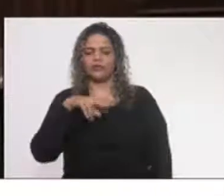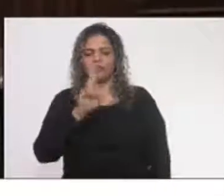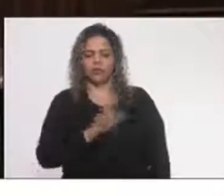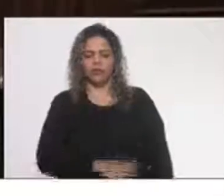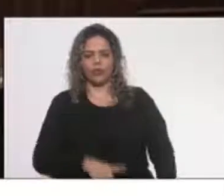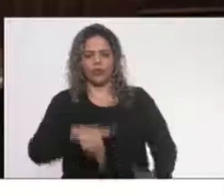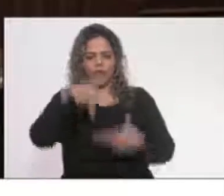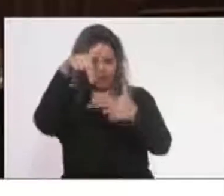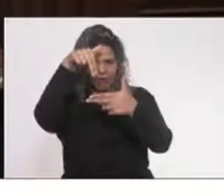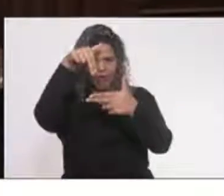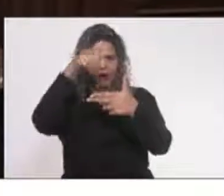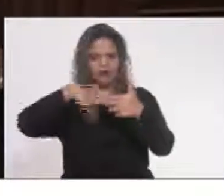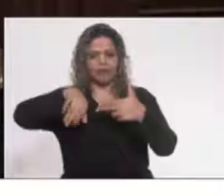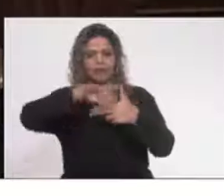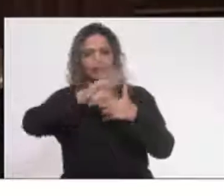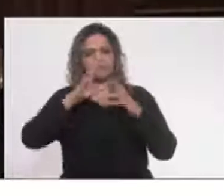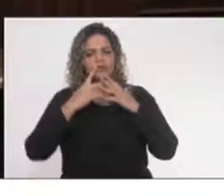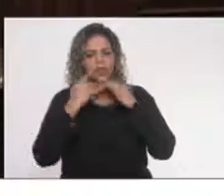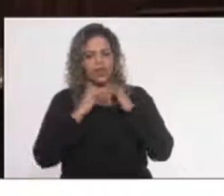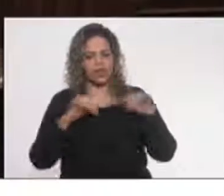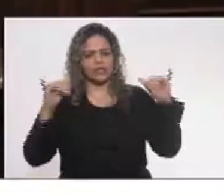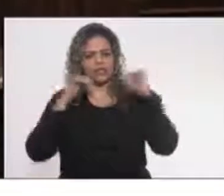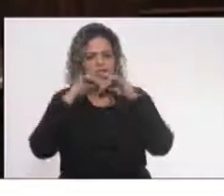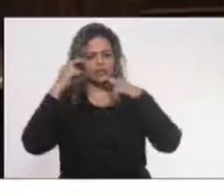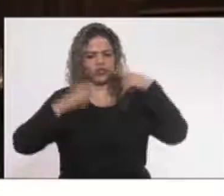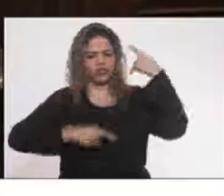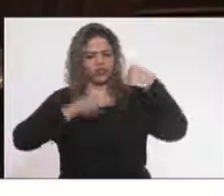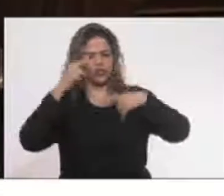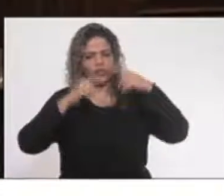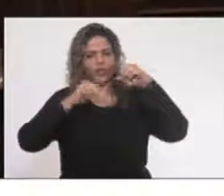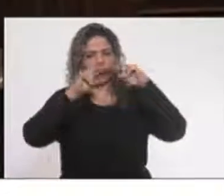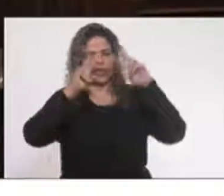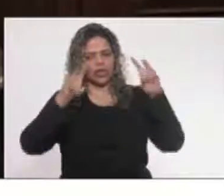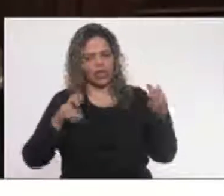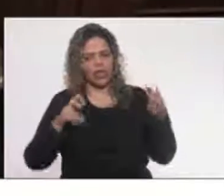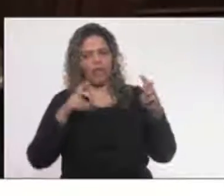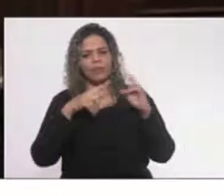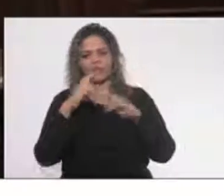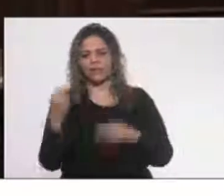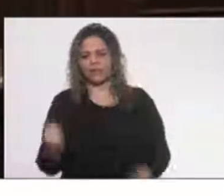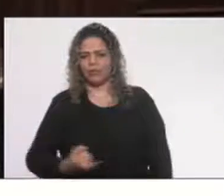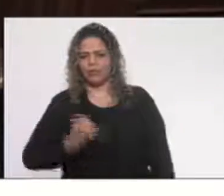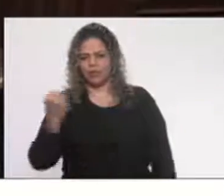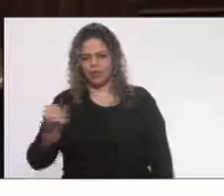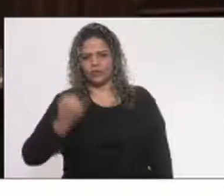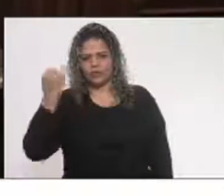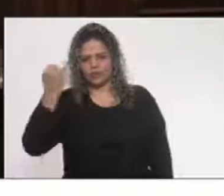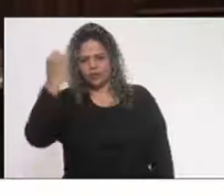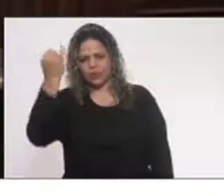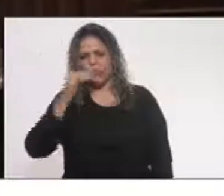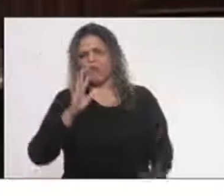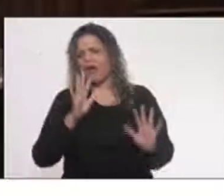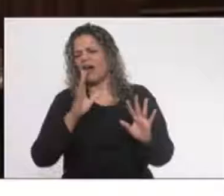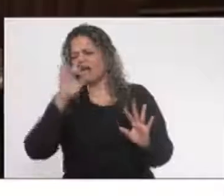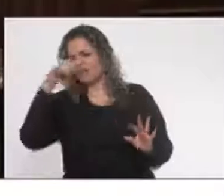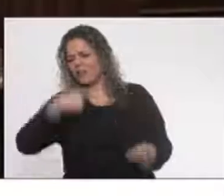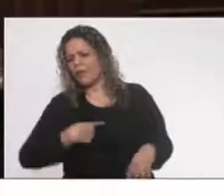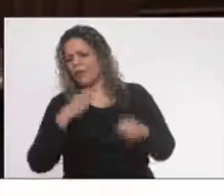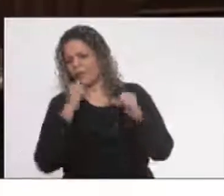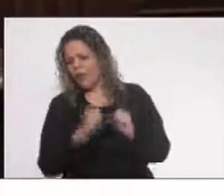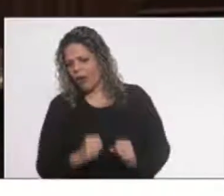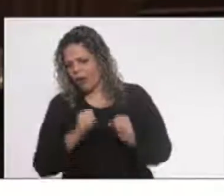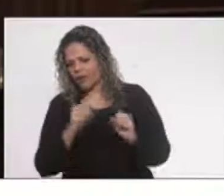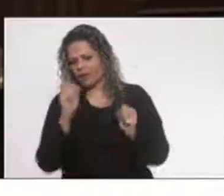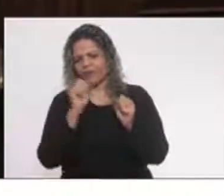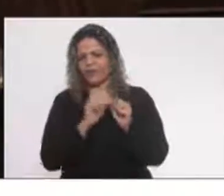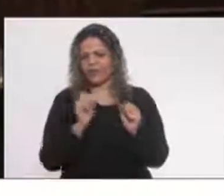lugar nesse plenário, trazer à discussão temas que são importantíssimos, mas que a gente possa fazer